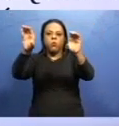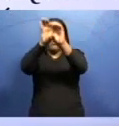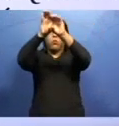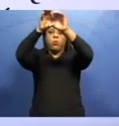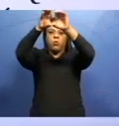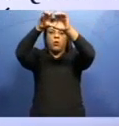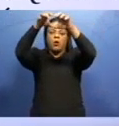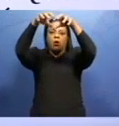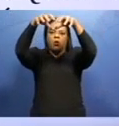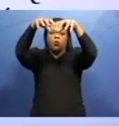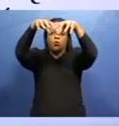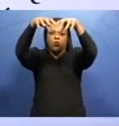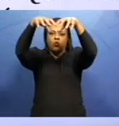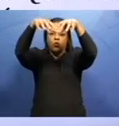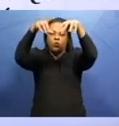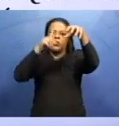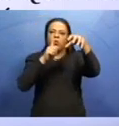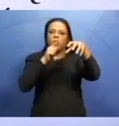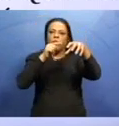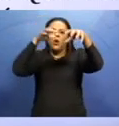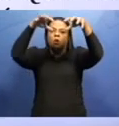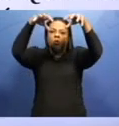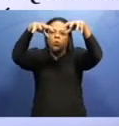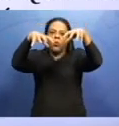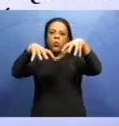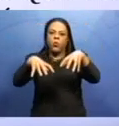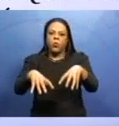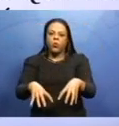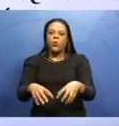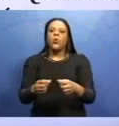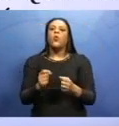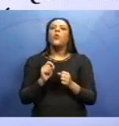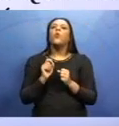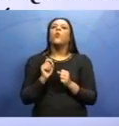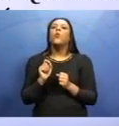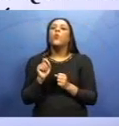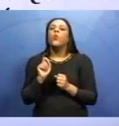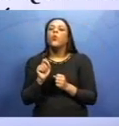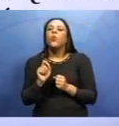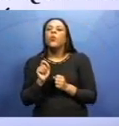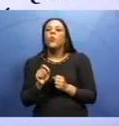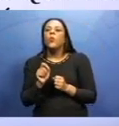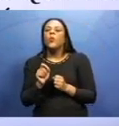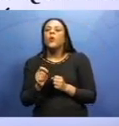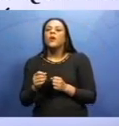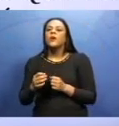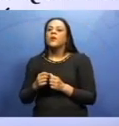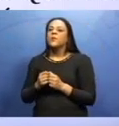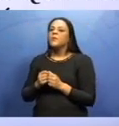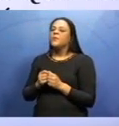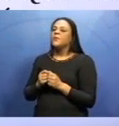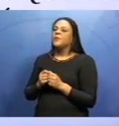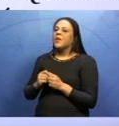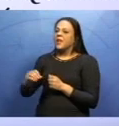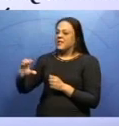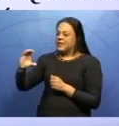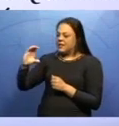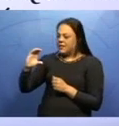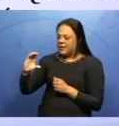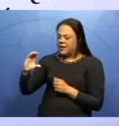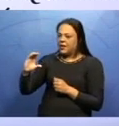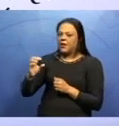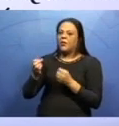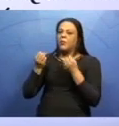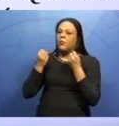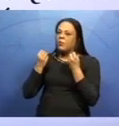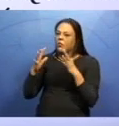chuva. Vamos pensar um pouquinho? A alternativa correta é a C.